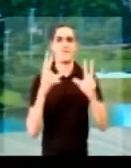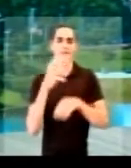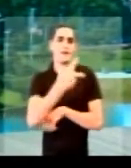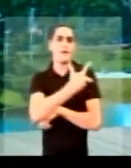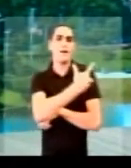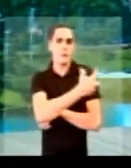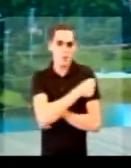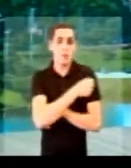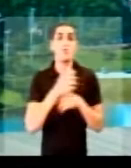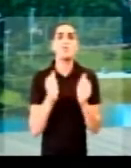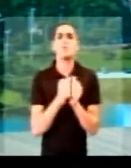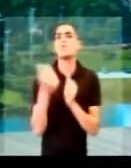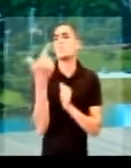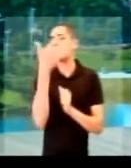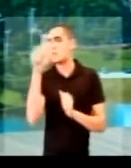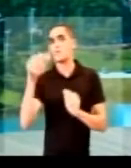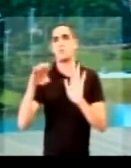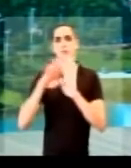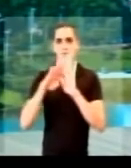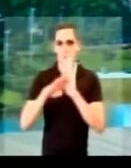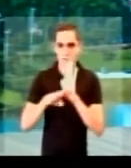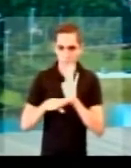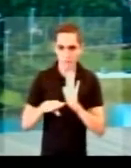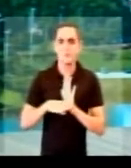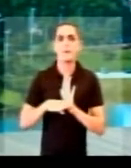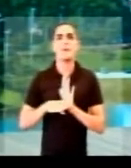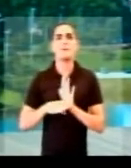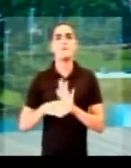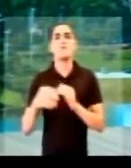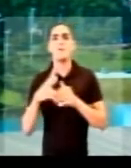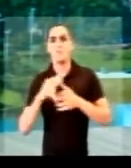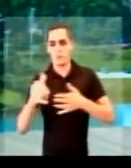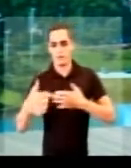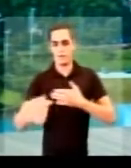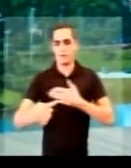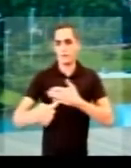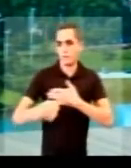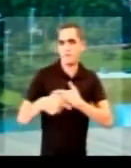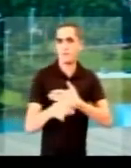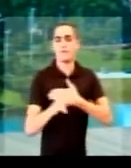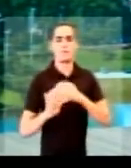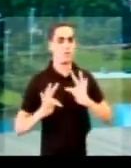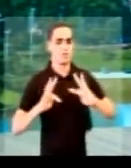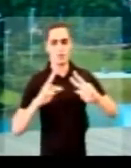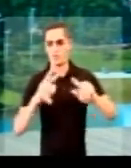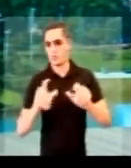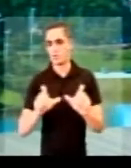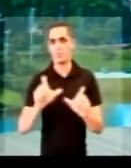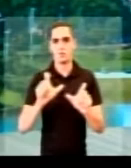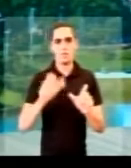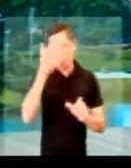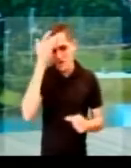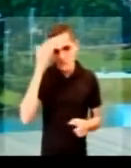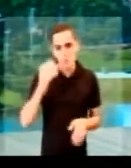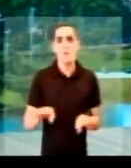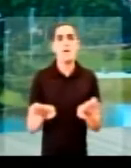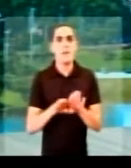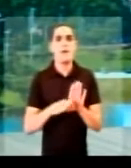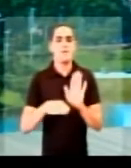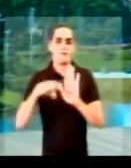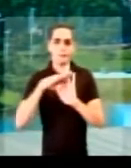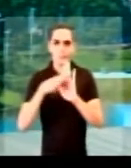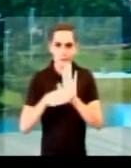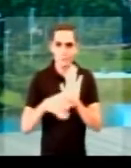programa de imunização, do Programa Nacional de Imunização junto ao coronavírus e, consequentemente, do Programa